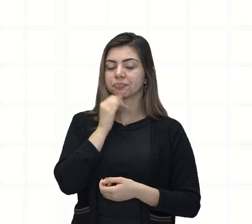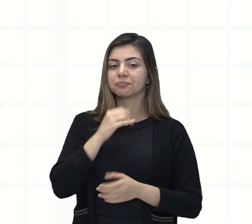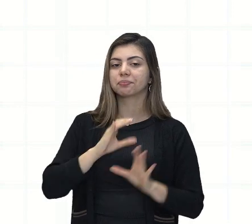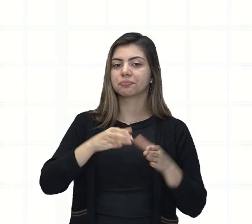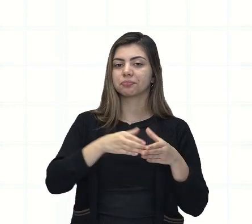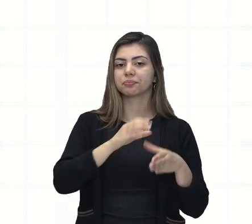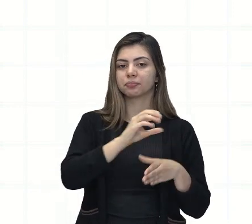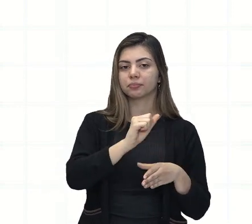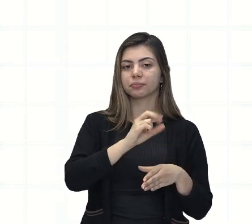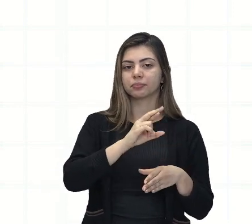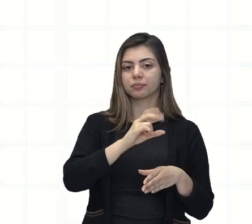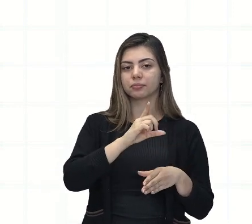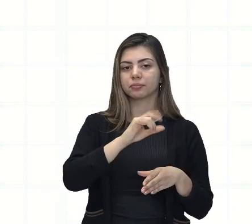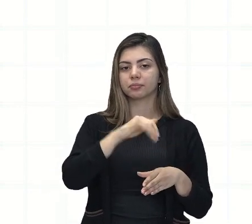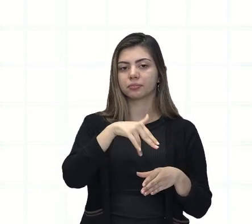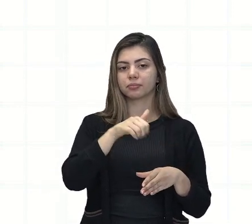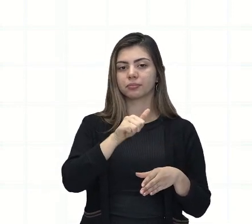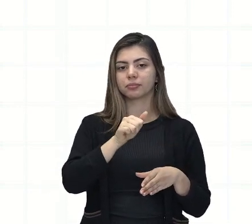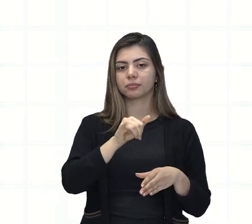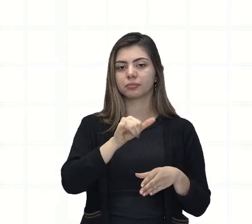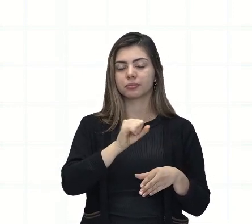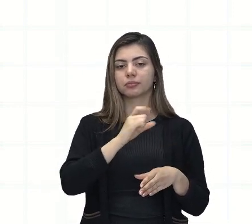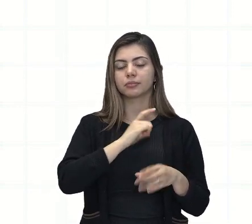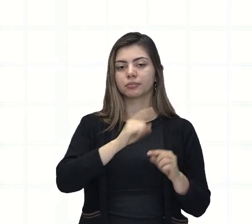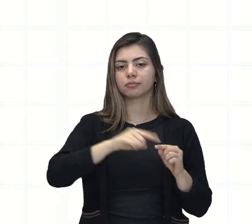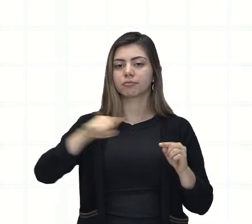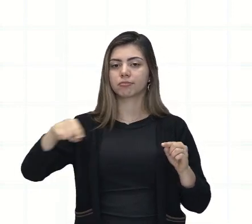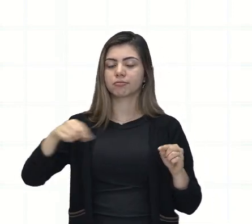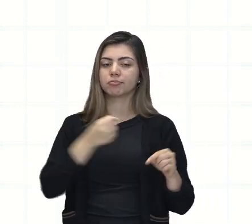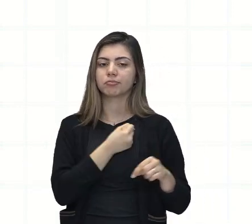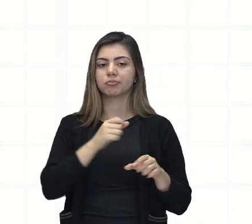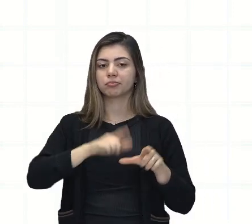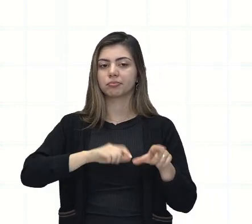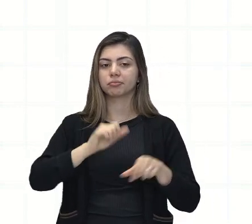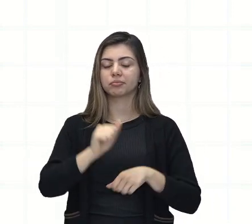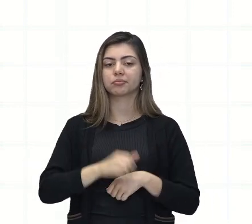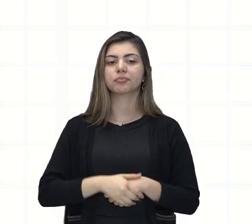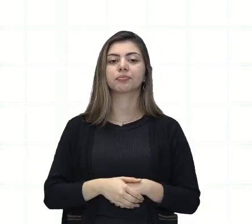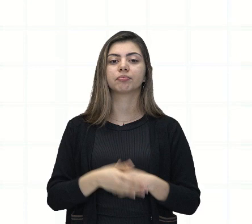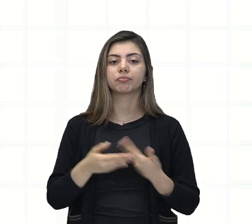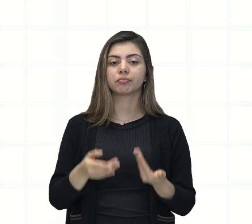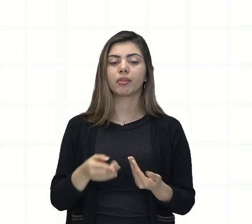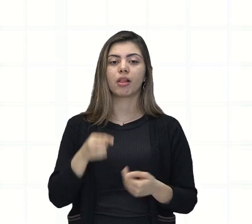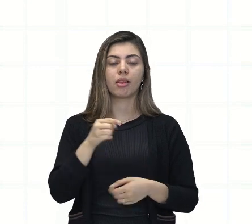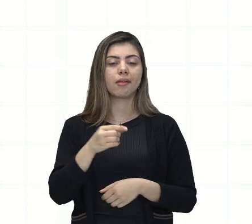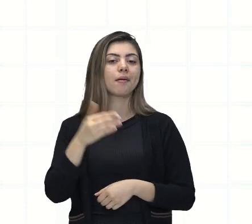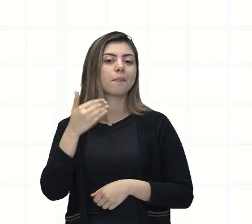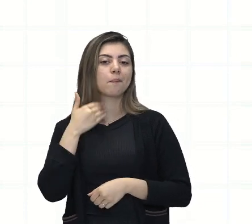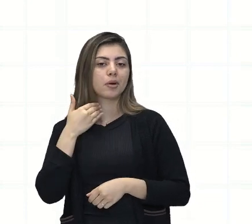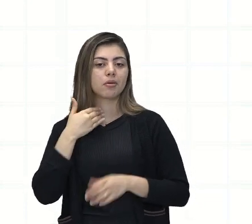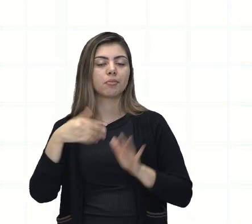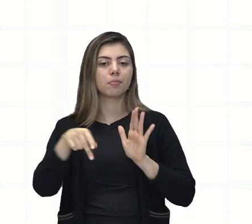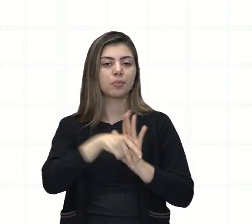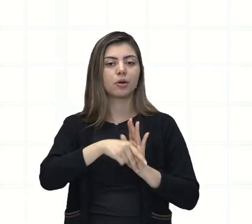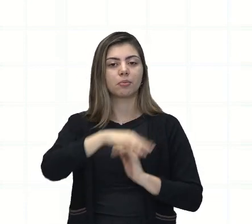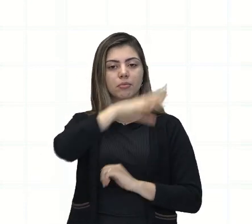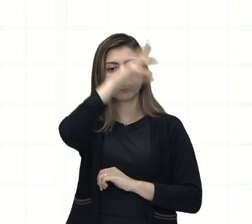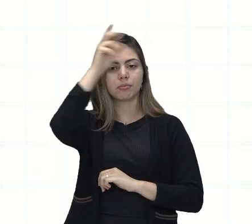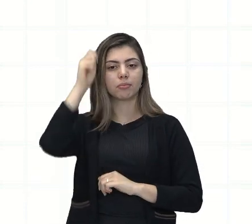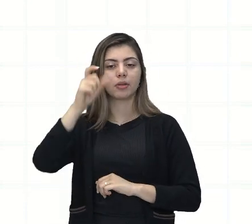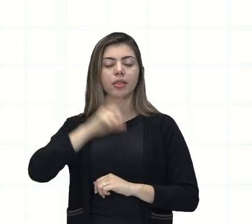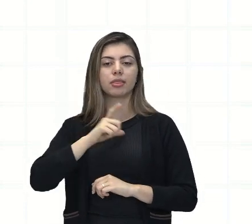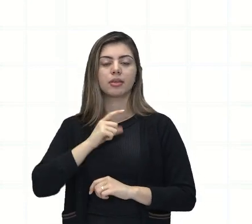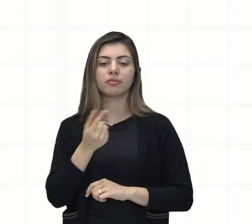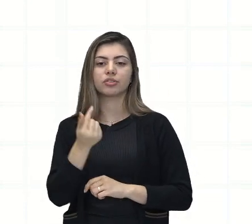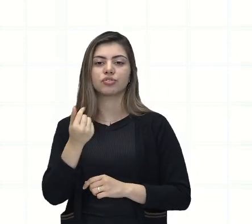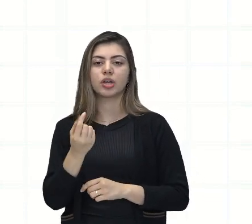cardinais, variação em número. Letra A, o Banco Amazonense recebeu 1